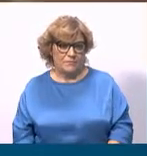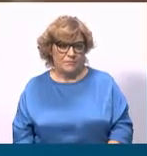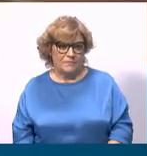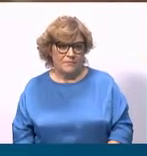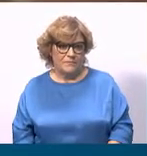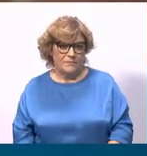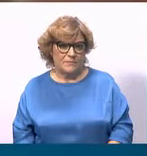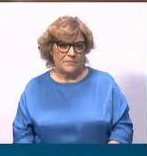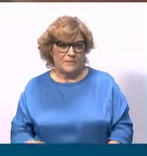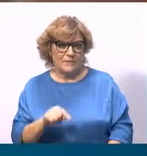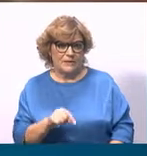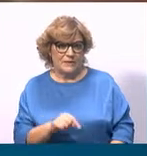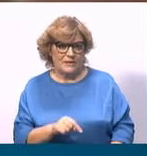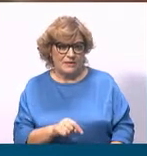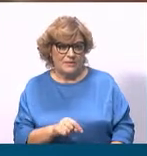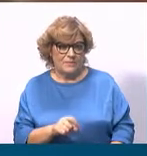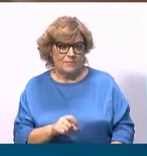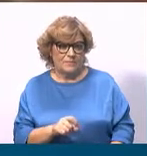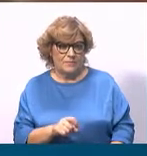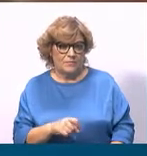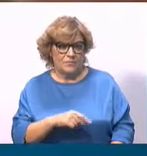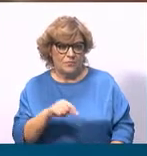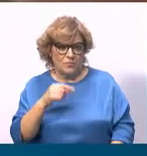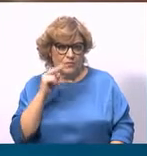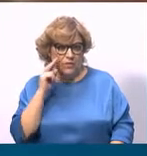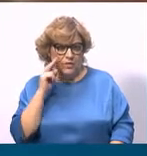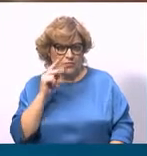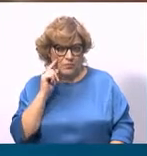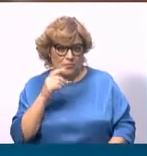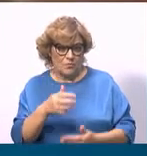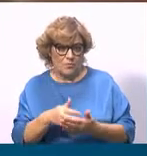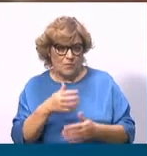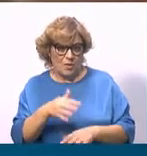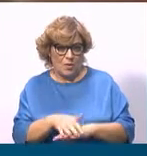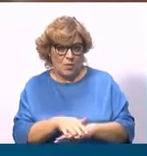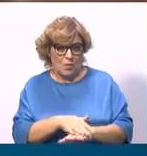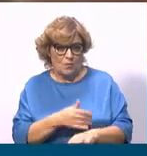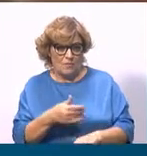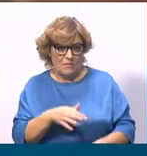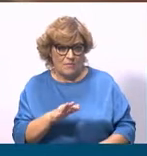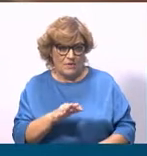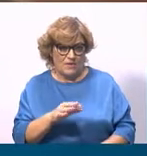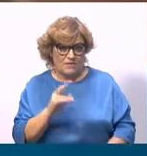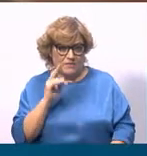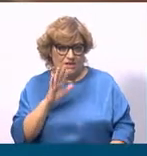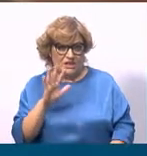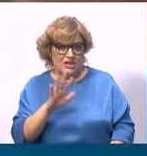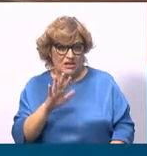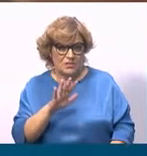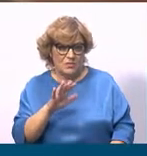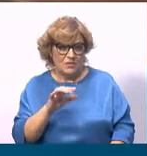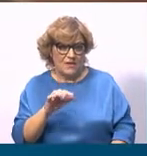seguinte imagem. Aqui, portanto, nós vemos aqui ao destaque com a luva, mas se repararem, o quinto dedo, portanto o